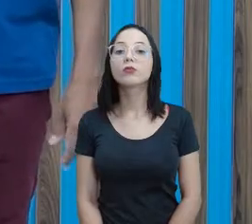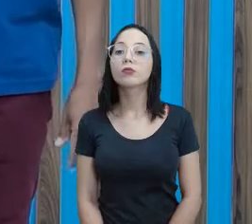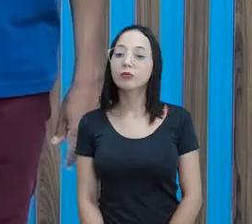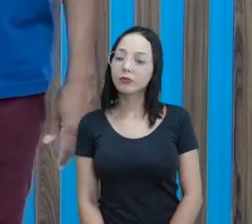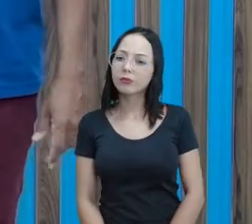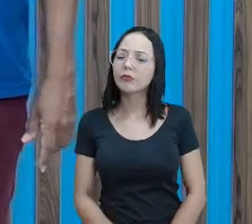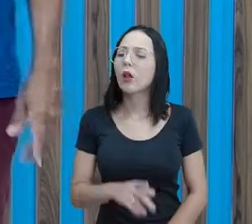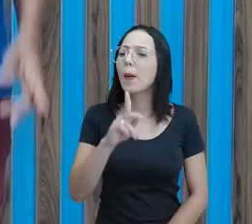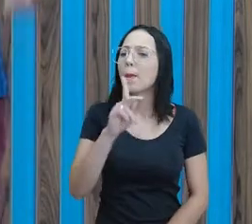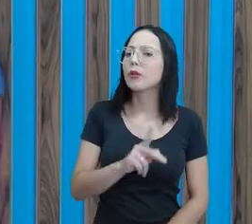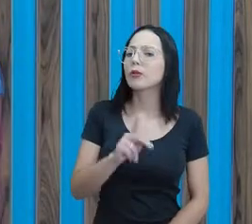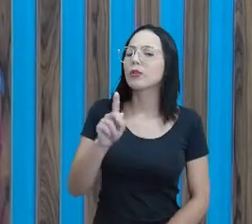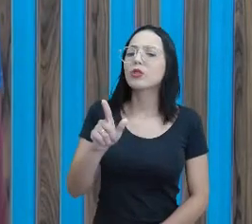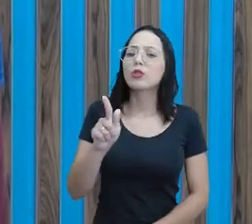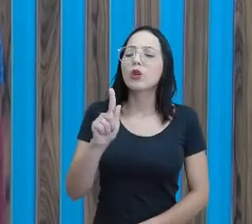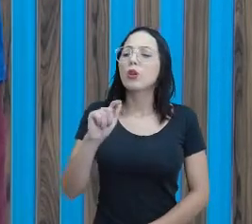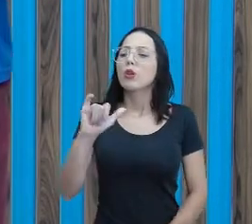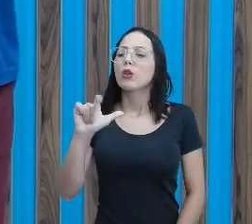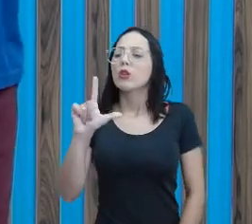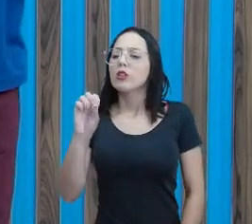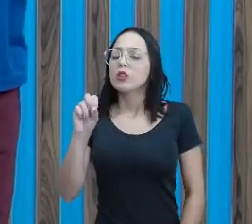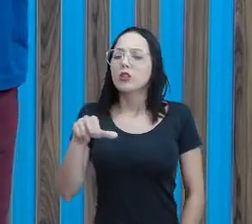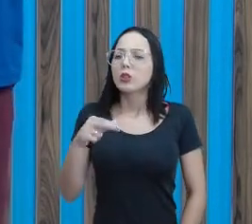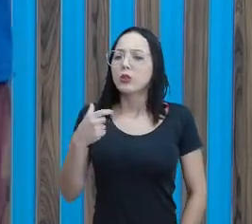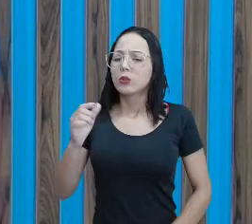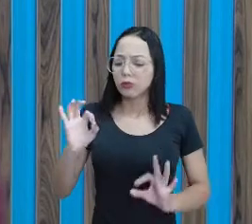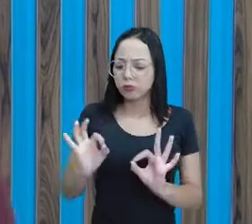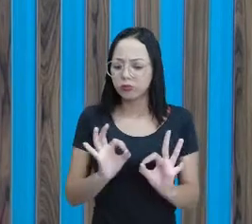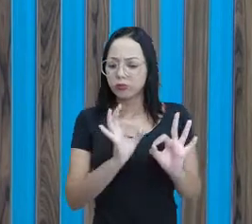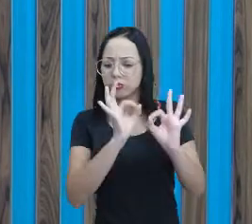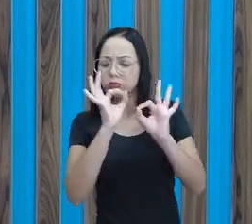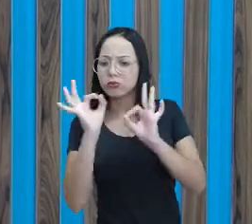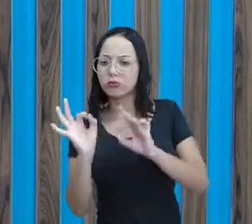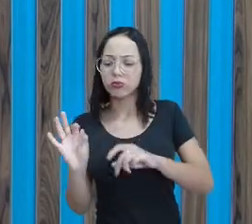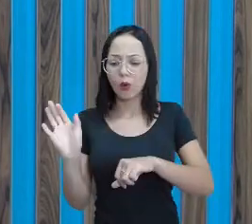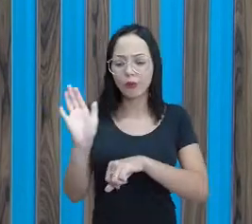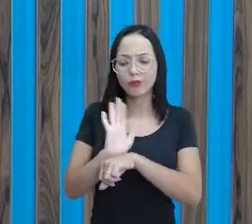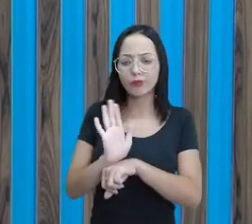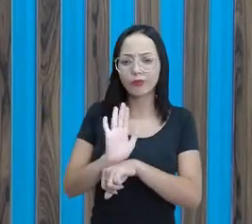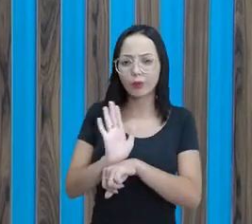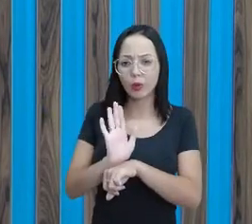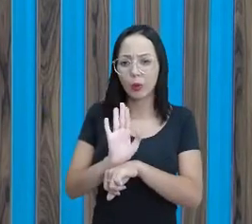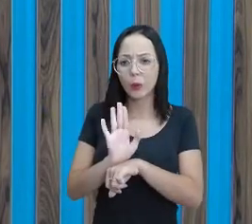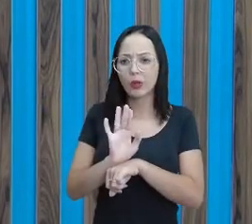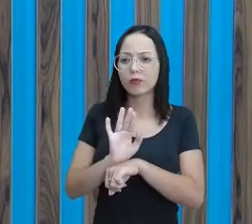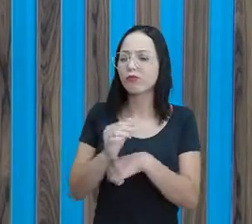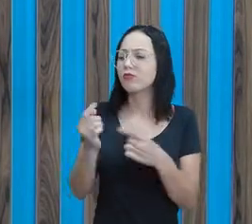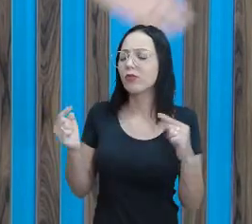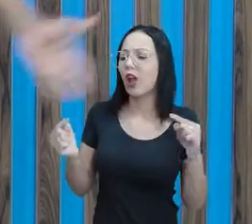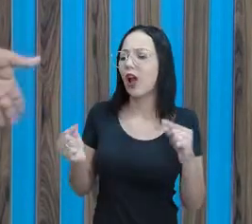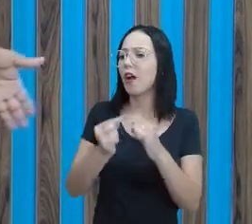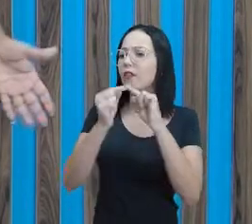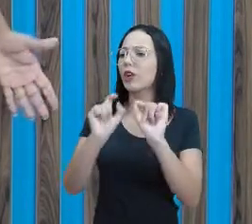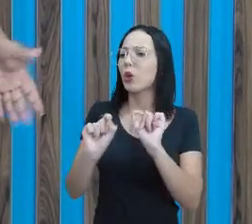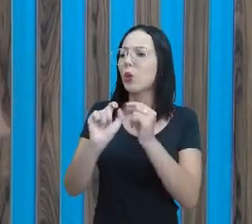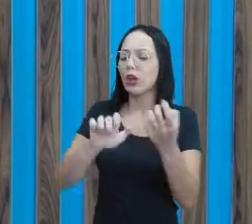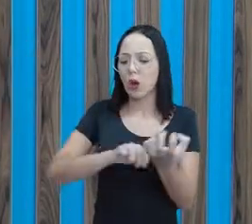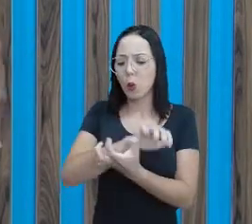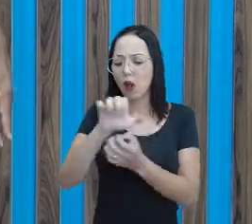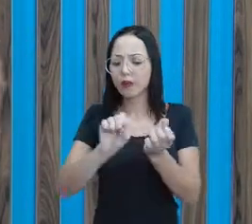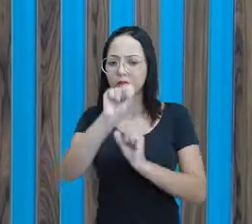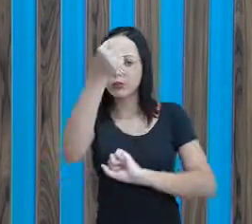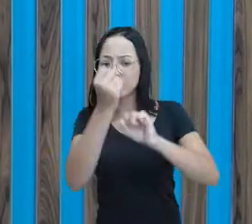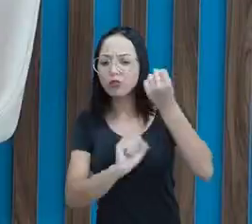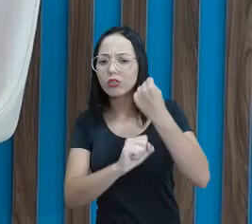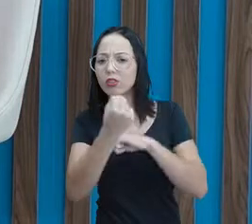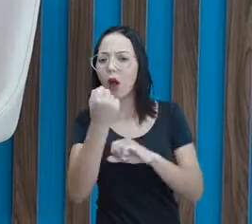Professor Gilson, Diga. quando a gente vê esse filme aqui, Sim. tá, professor, o que é que isso tem a ver com a Revolução Industrial? Diga aí para esses meninos aí,